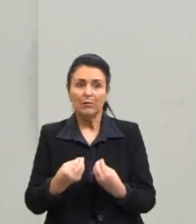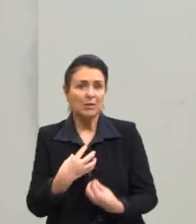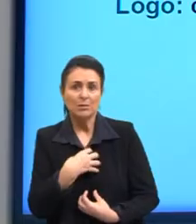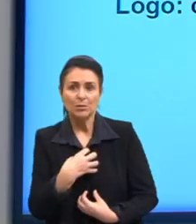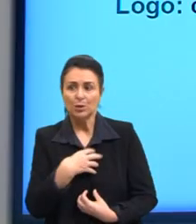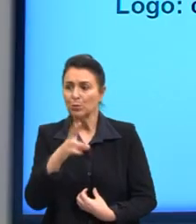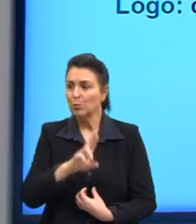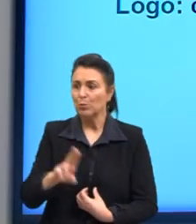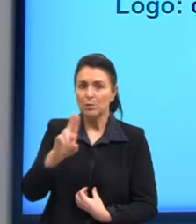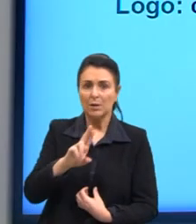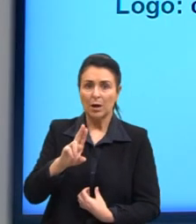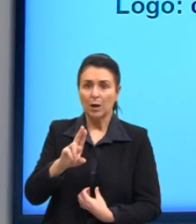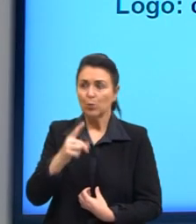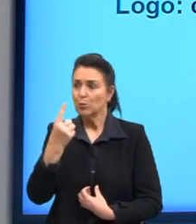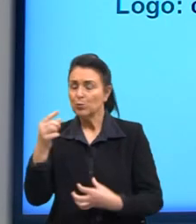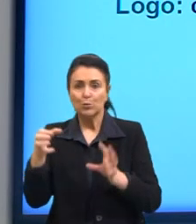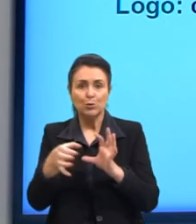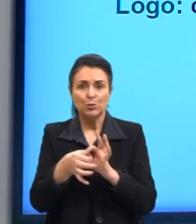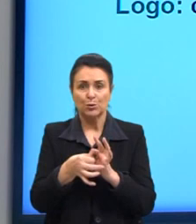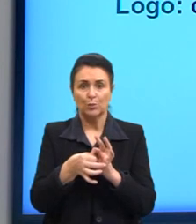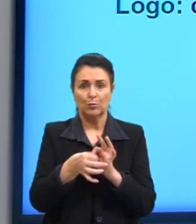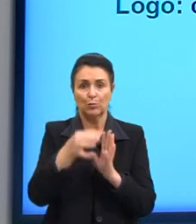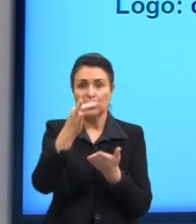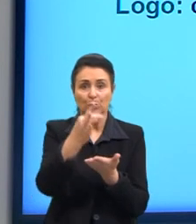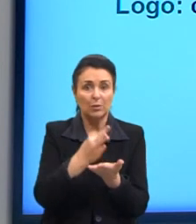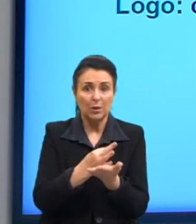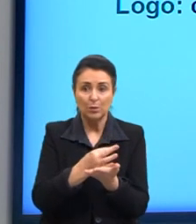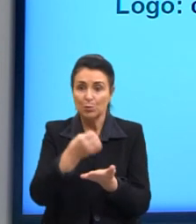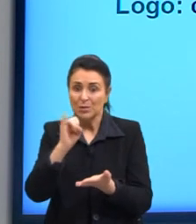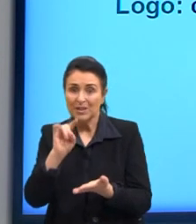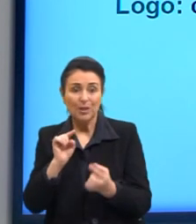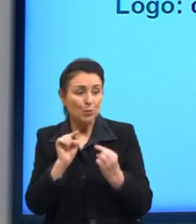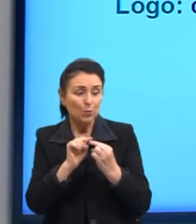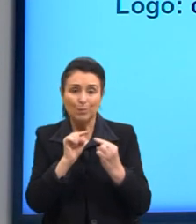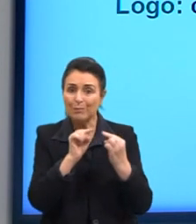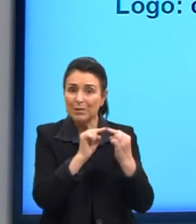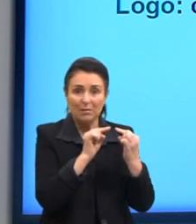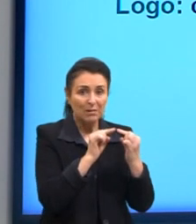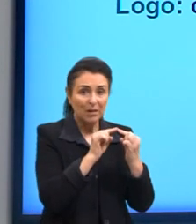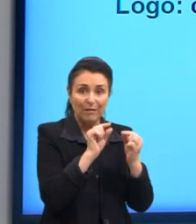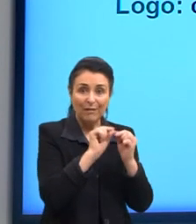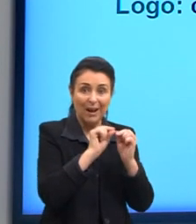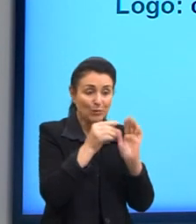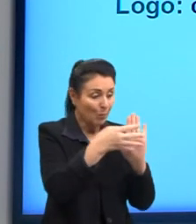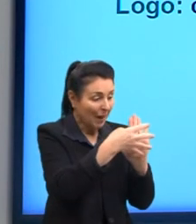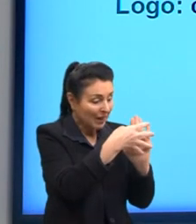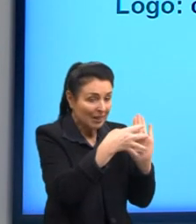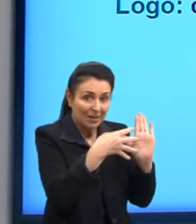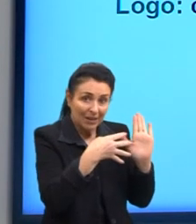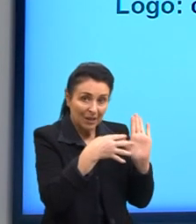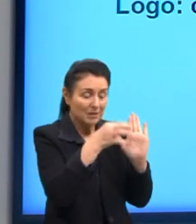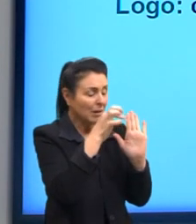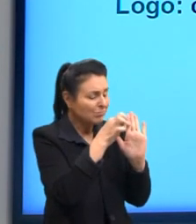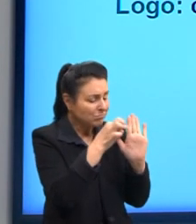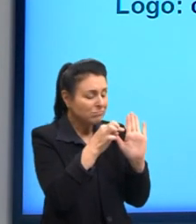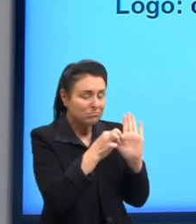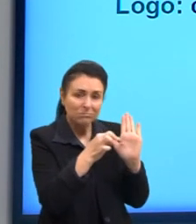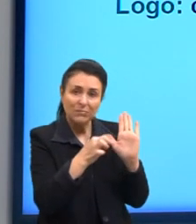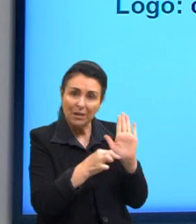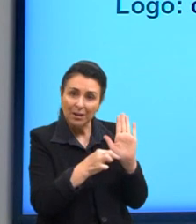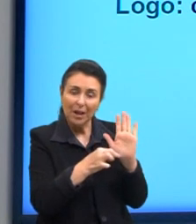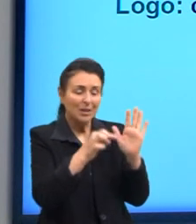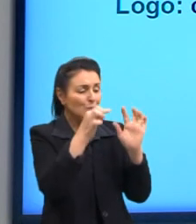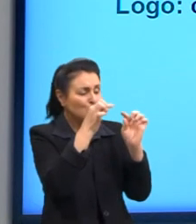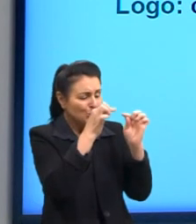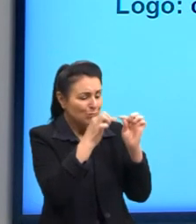esse conector no texto tá então a gente faz uma listinha deixa anotadinho com a ideia de cada um né a